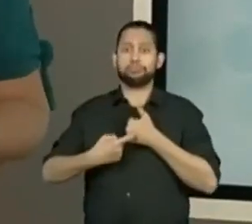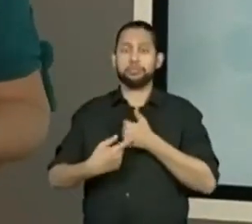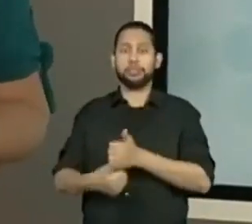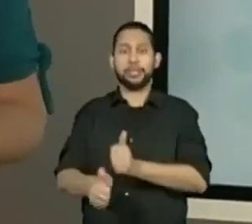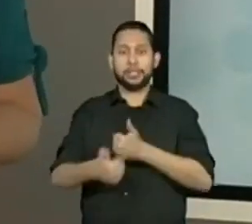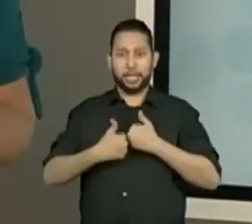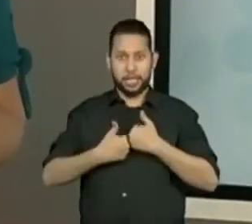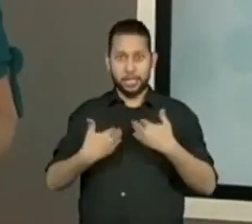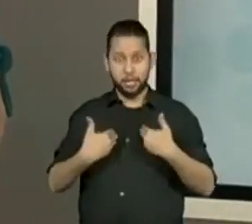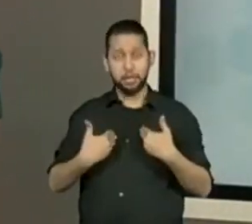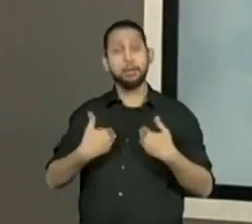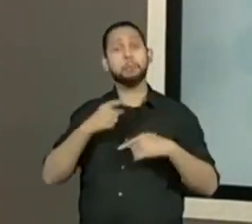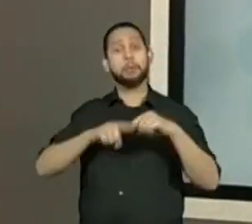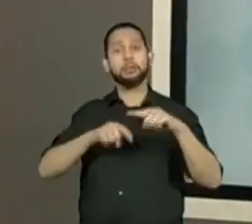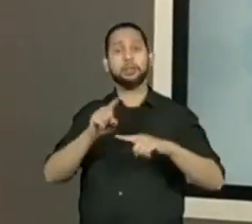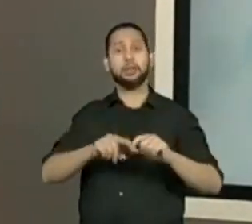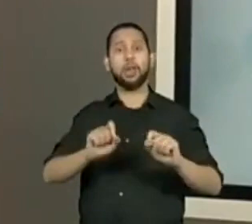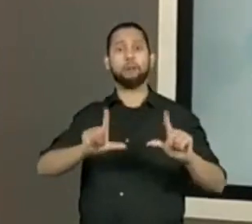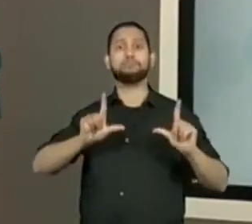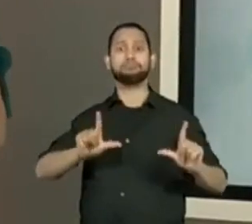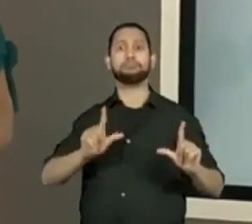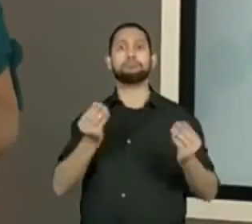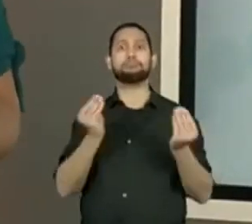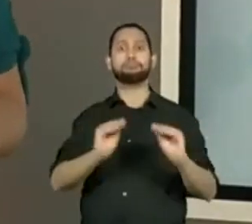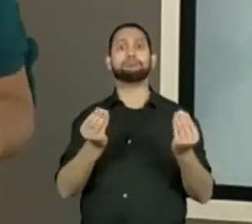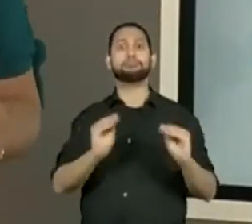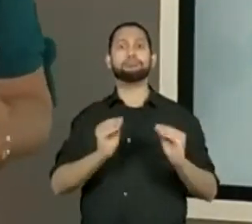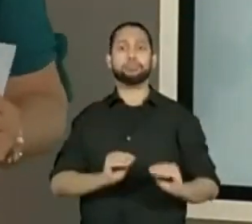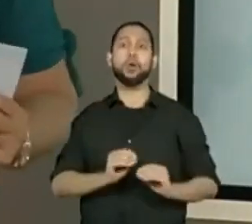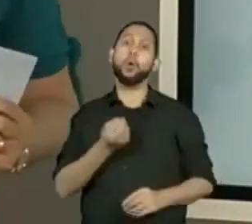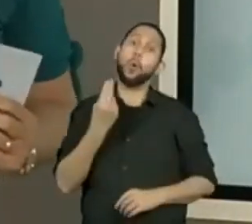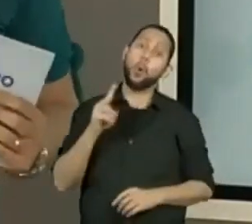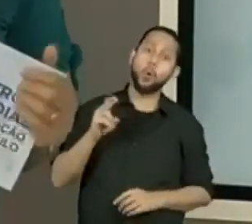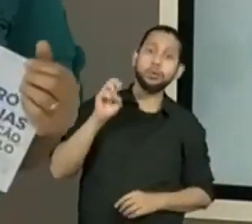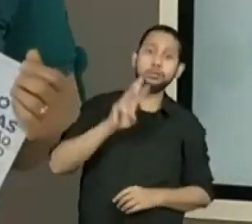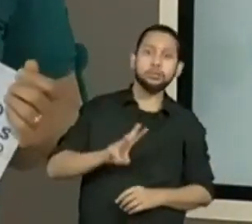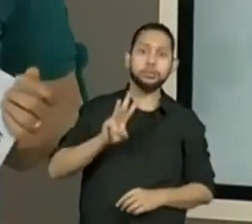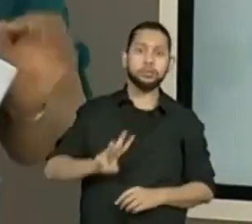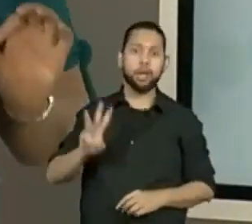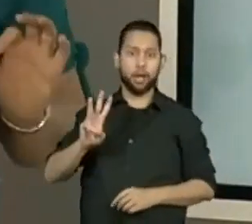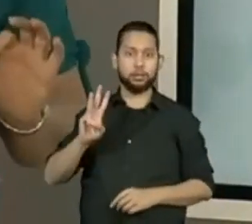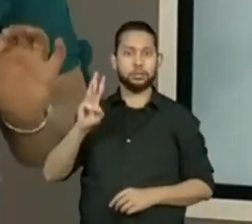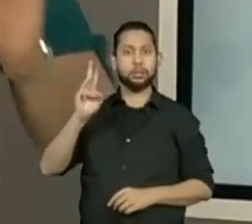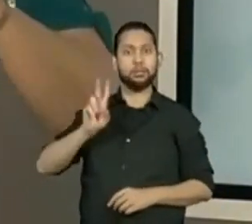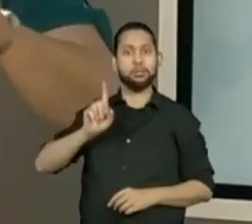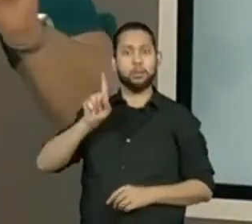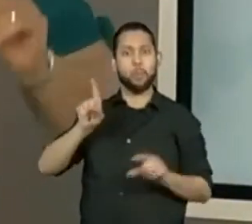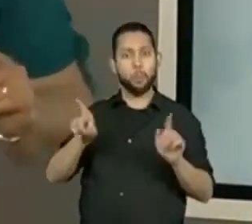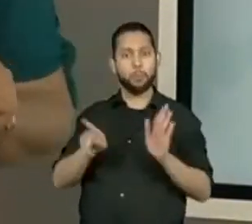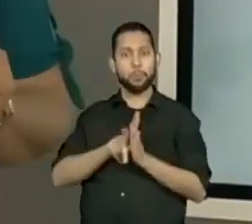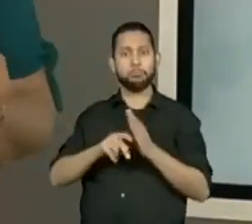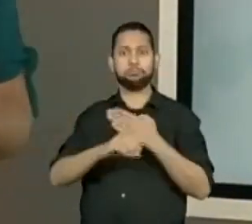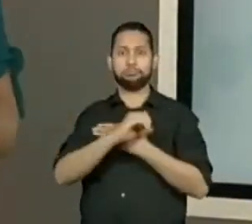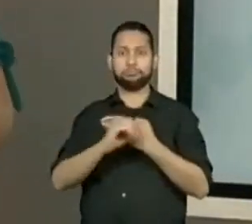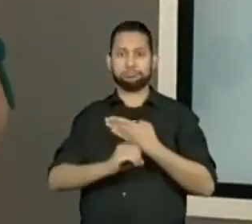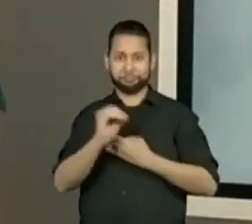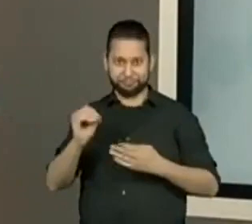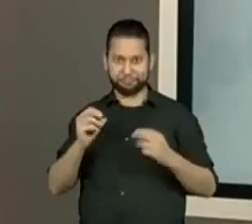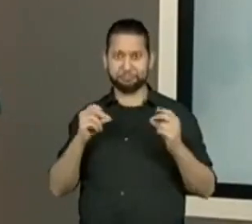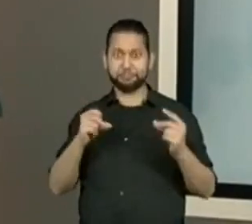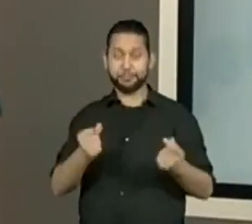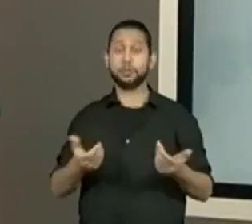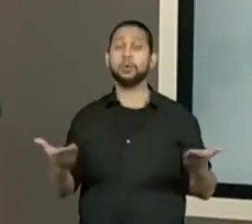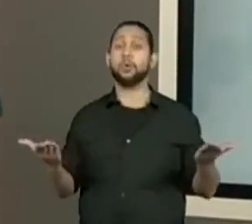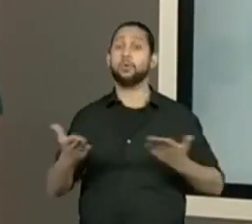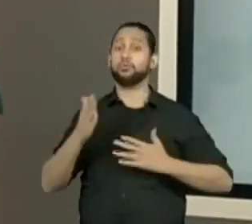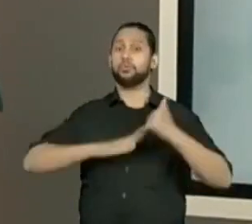podem pegar o material da aula lá mesmo ou lá no site do centro de mídias tudo bem vamos dar uma olhadinha